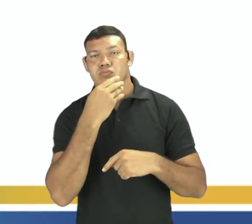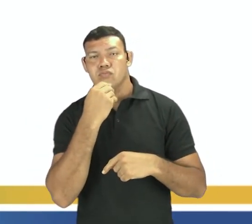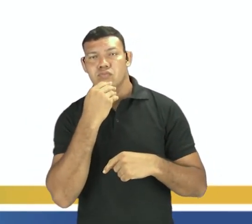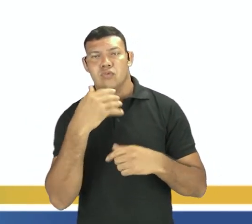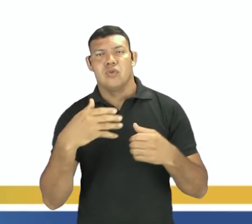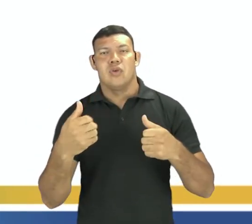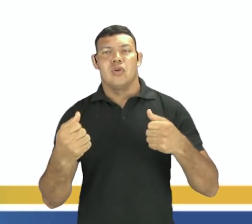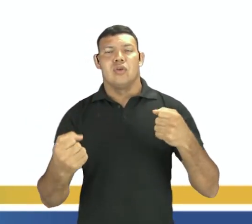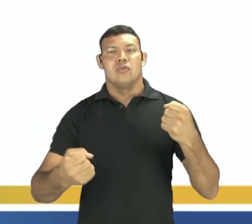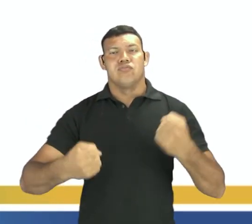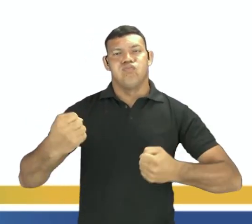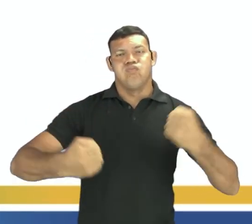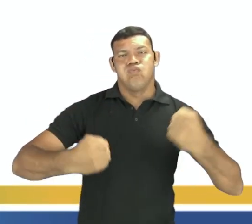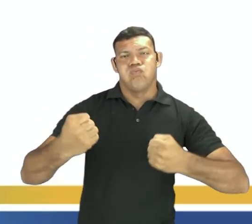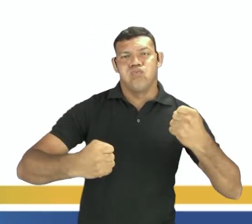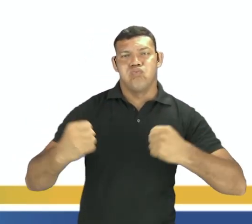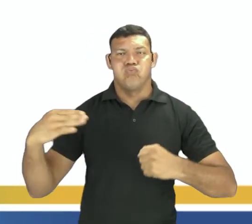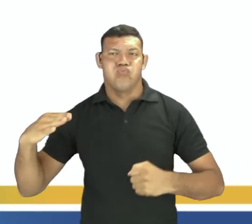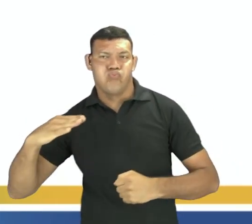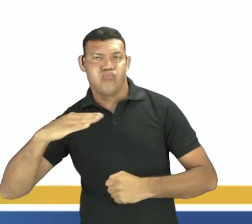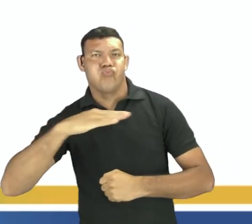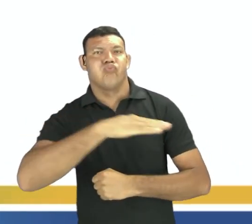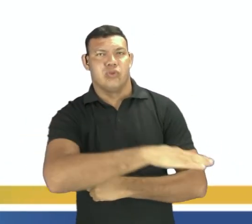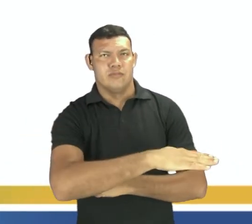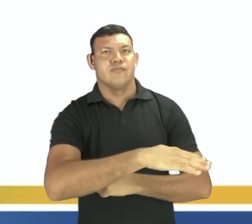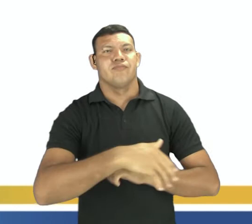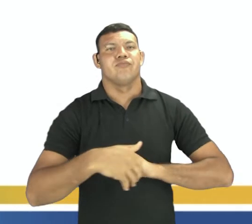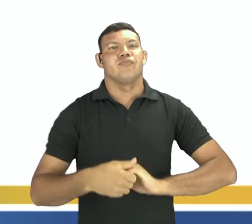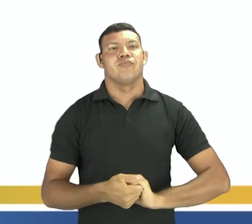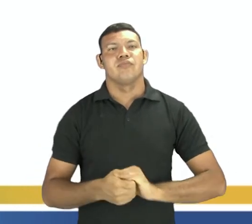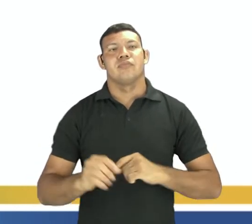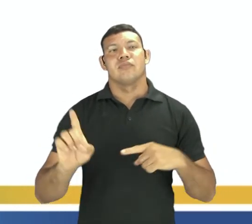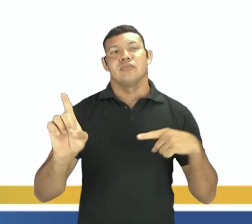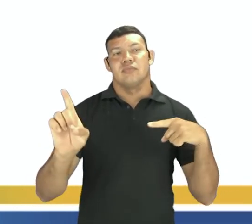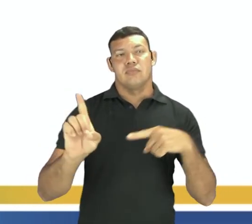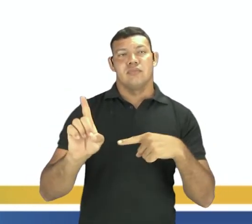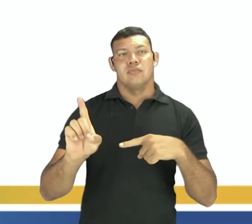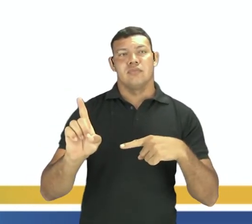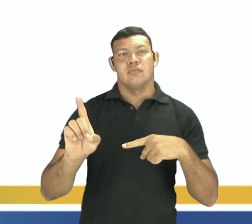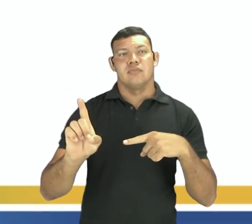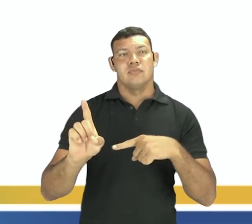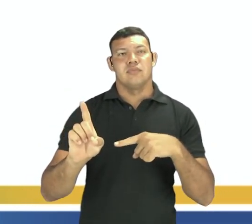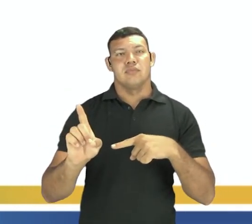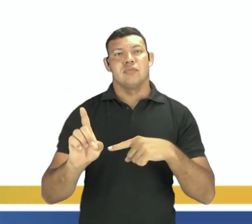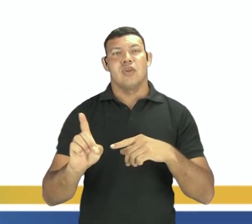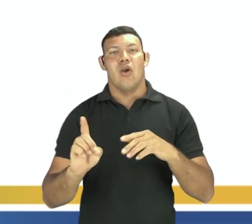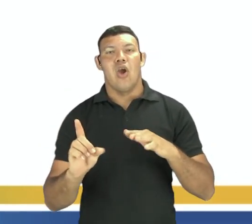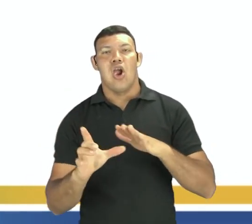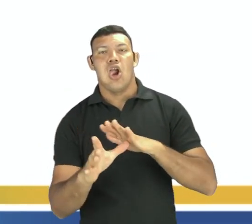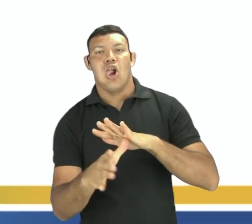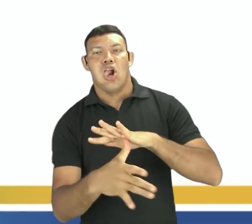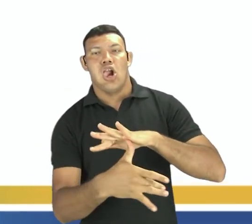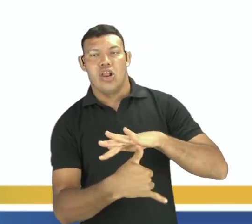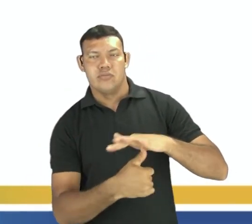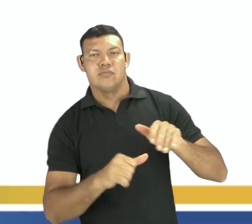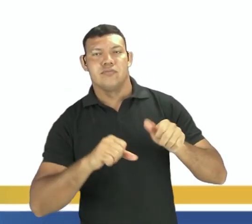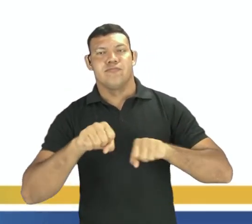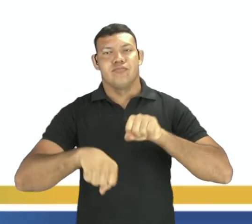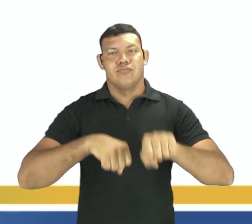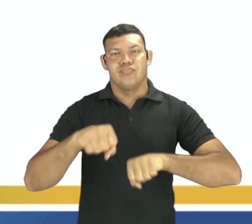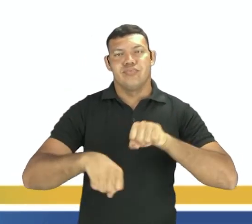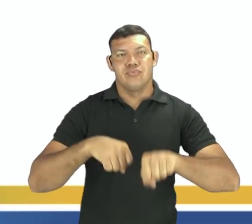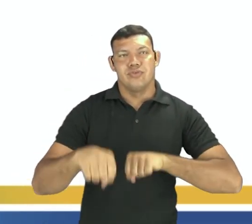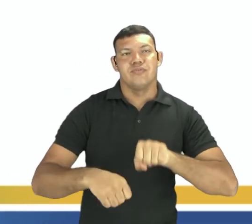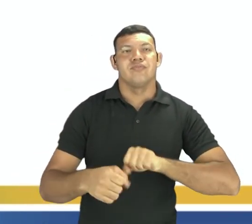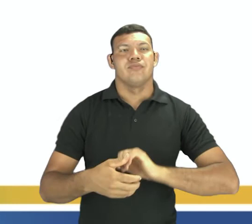The thieves stole the bikes. Os ladrões roubaram as bicicletas. E o último, He will buy a new gaming